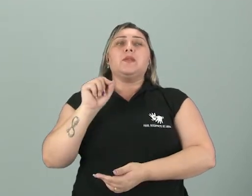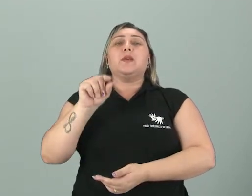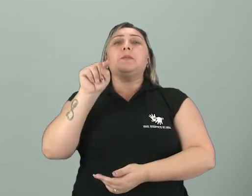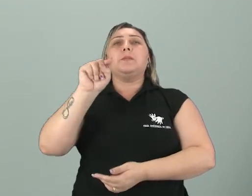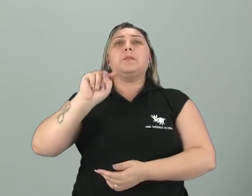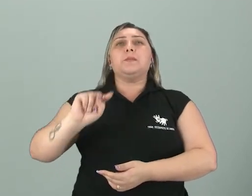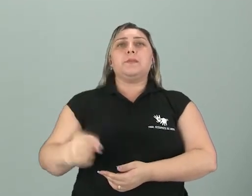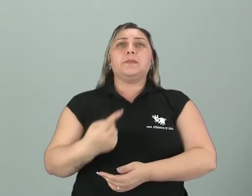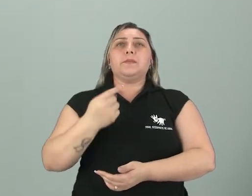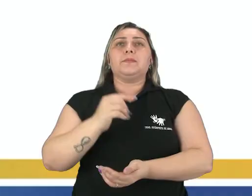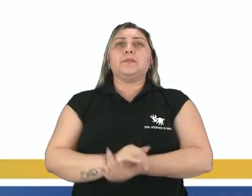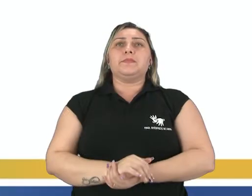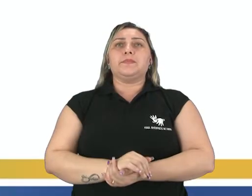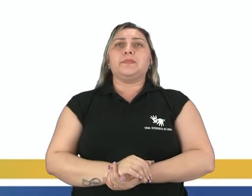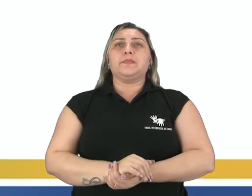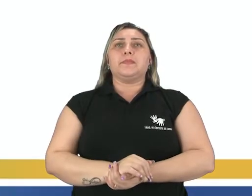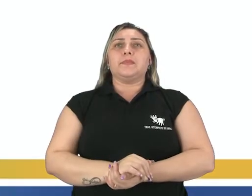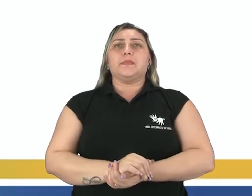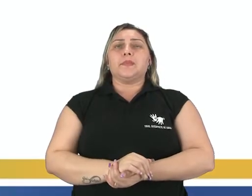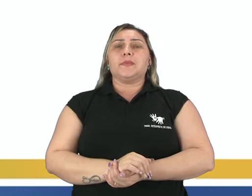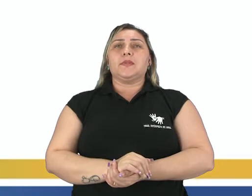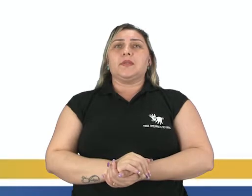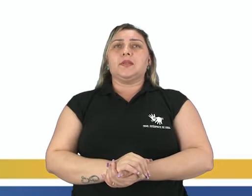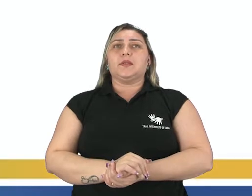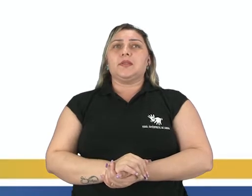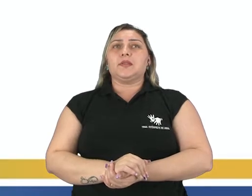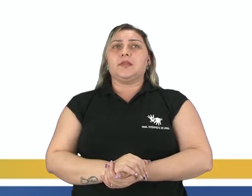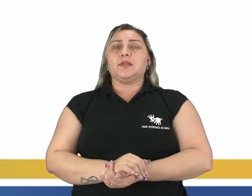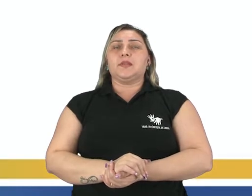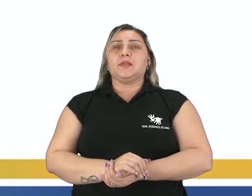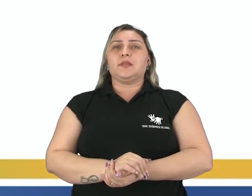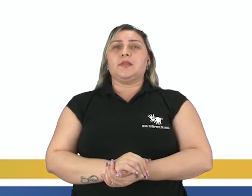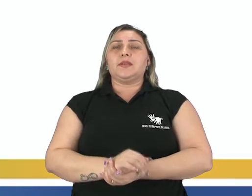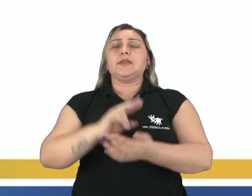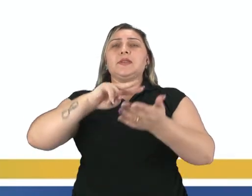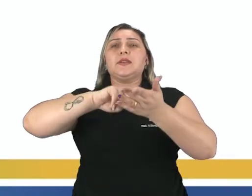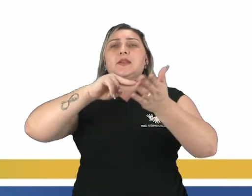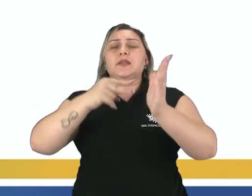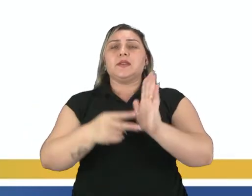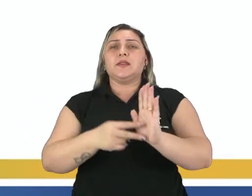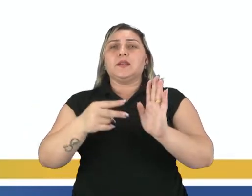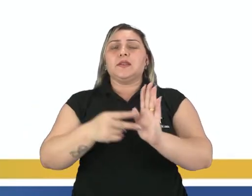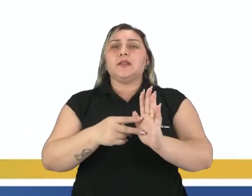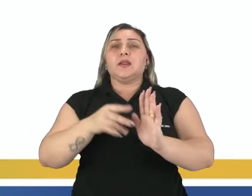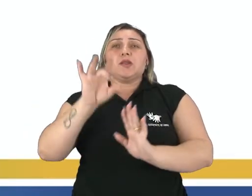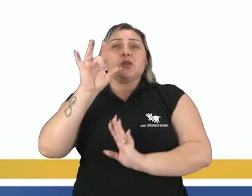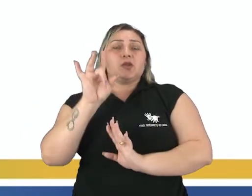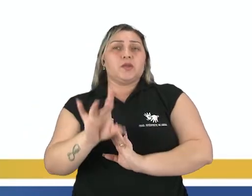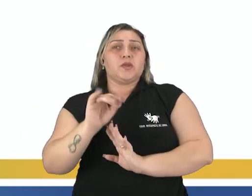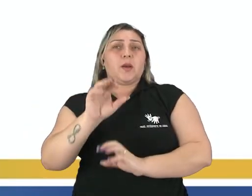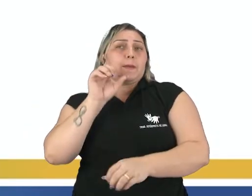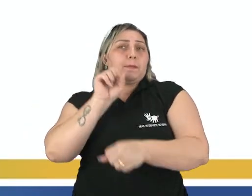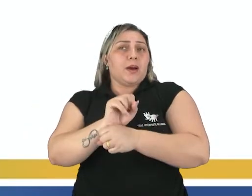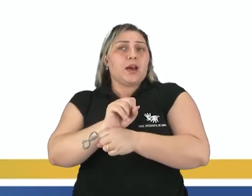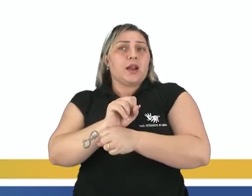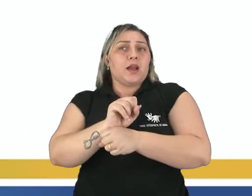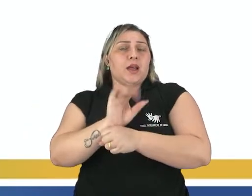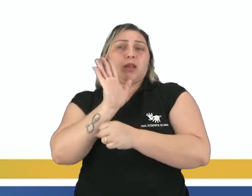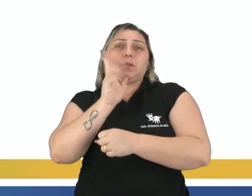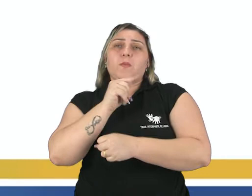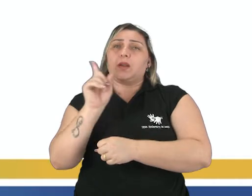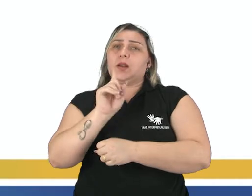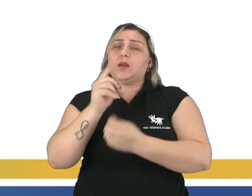ponto e vírgula? O ponto e vírgula, gente, ele significa que não se trata de uma pausa tão demorada